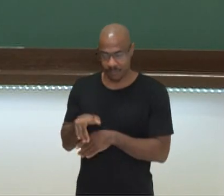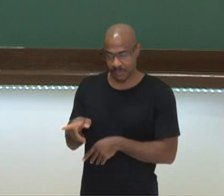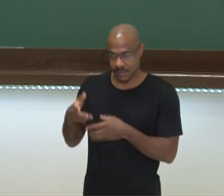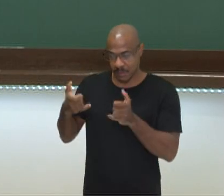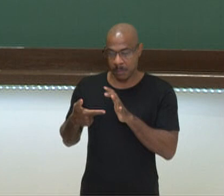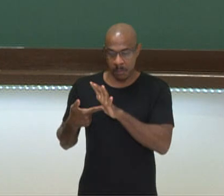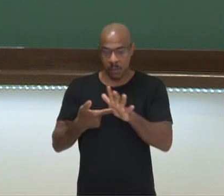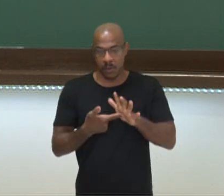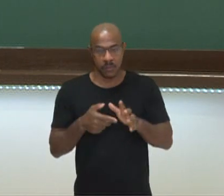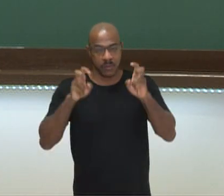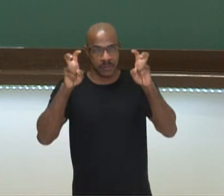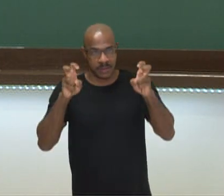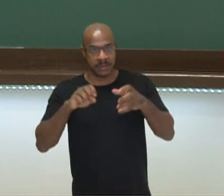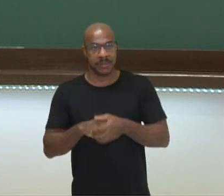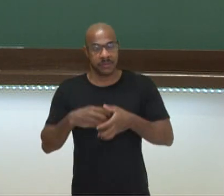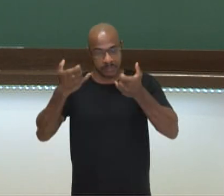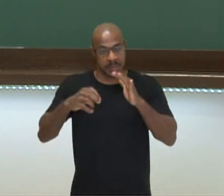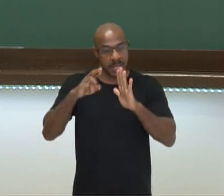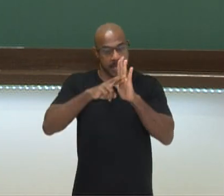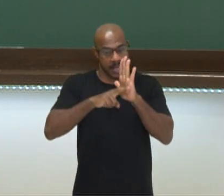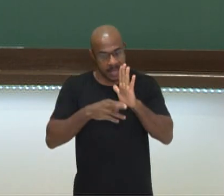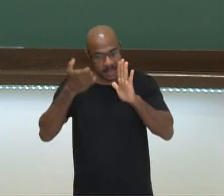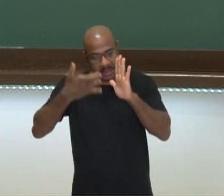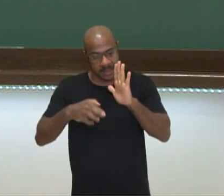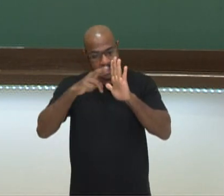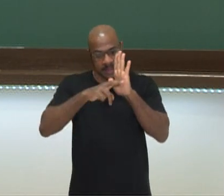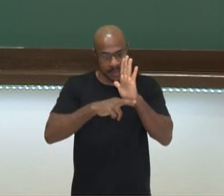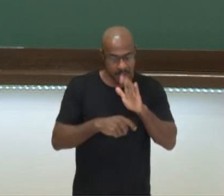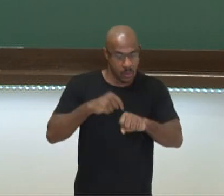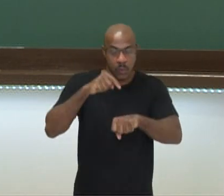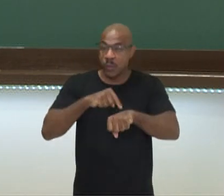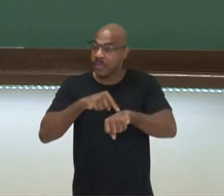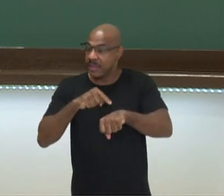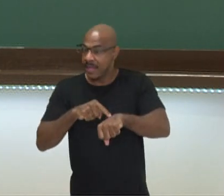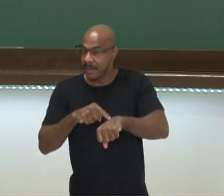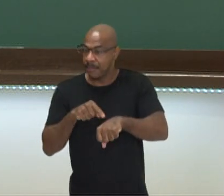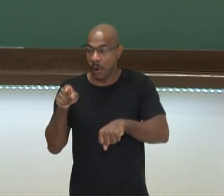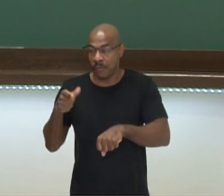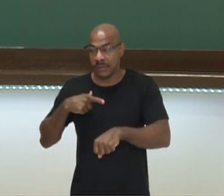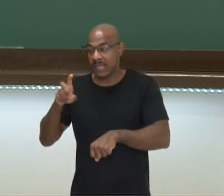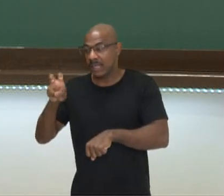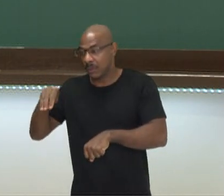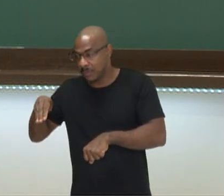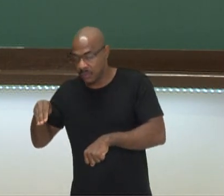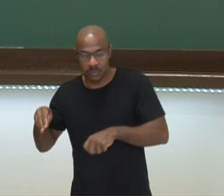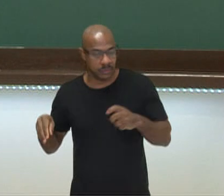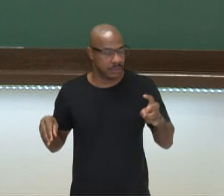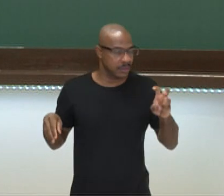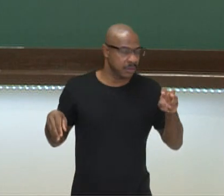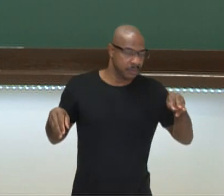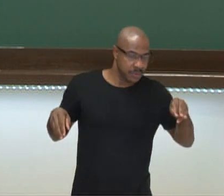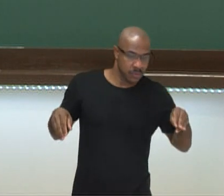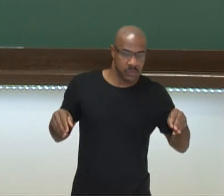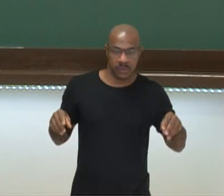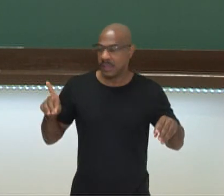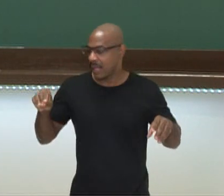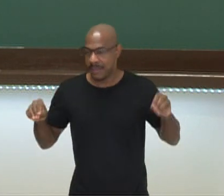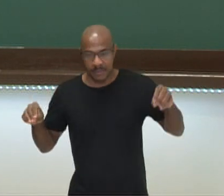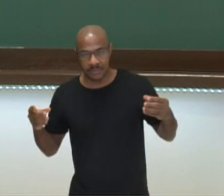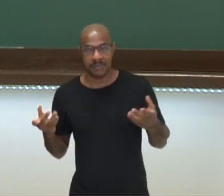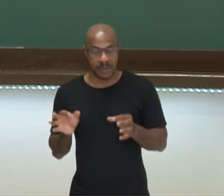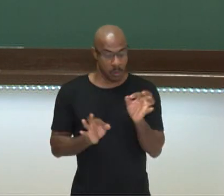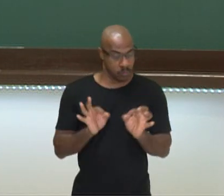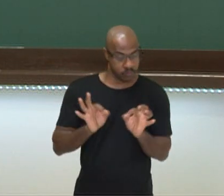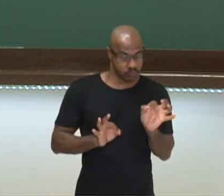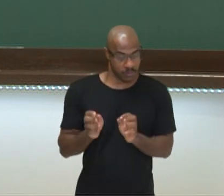ele conta as regras, ele conta o tempo também que cada um tem para falar, para que seja algo organizado. Senão,